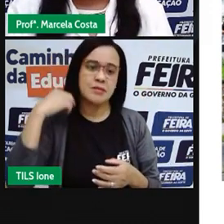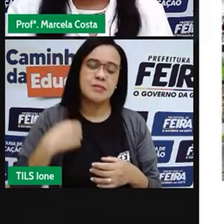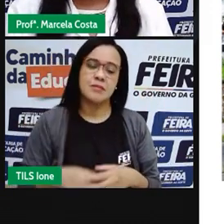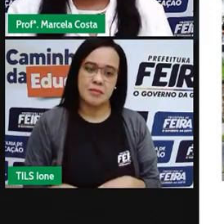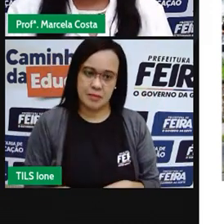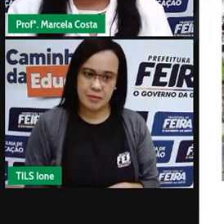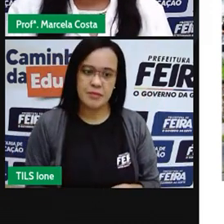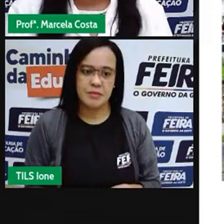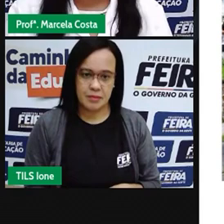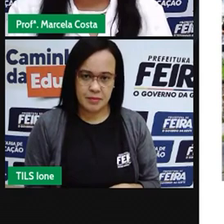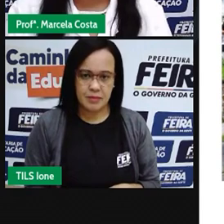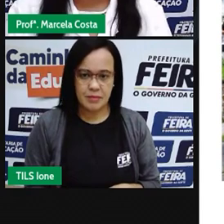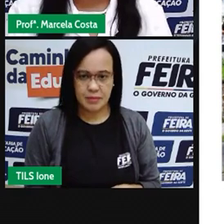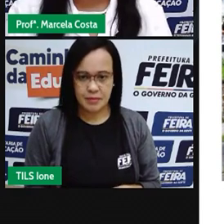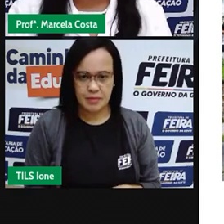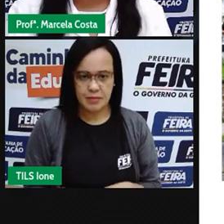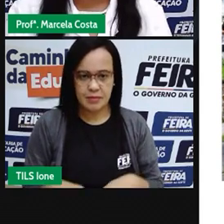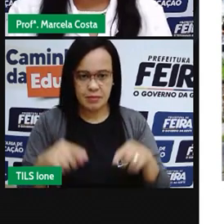retangular, isso?